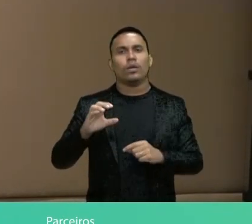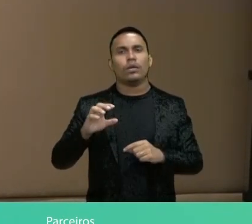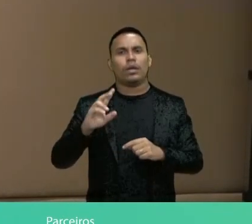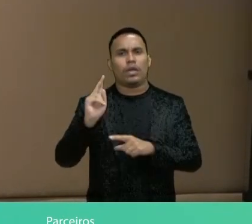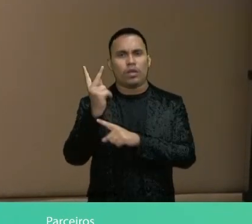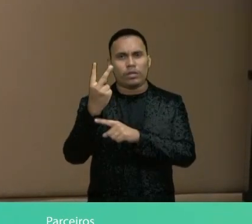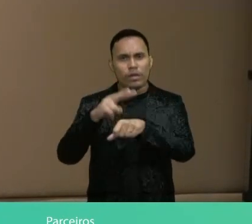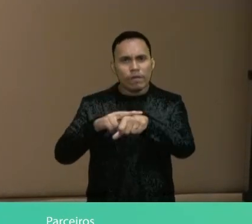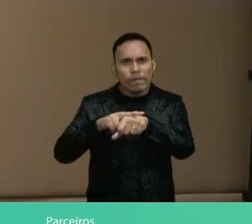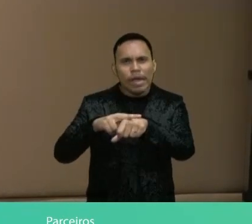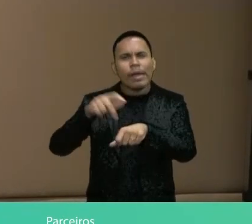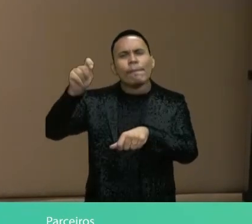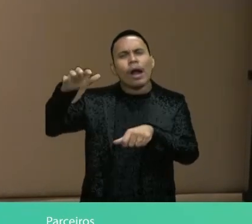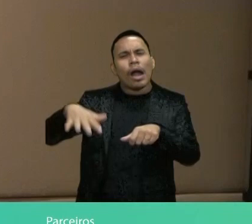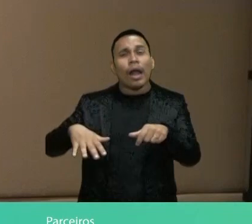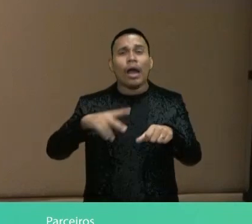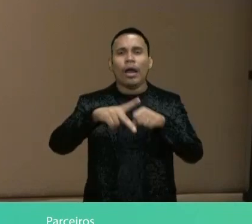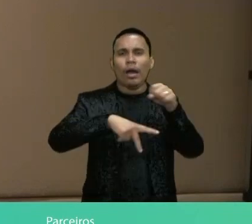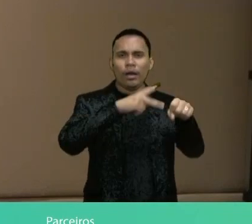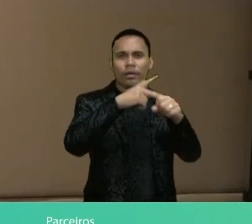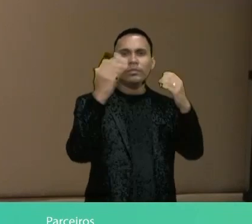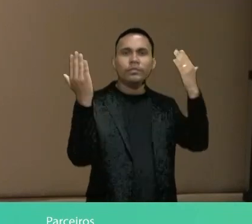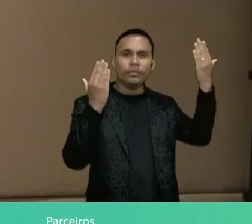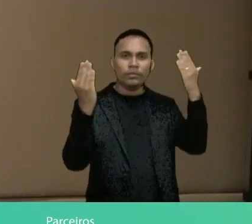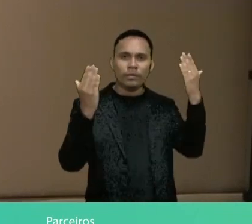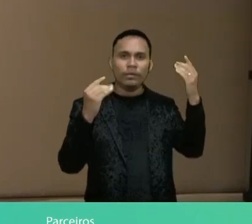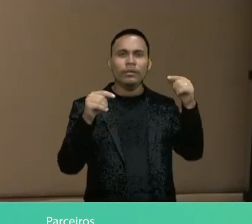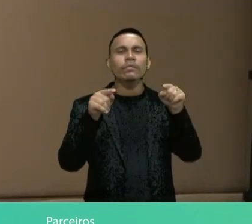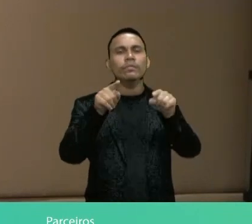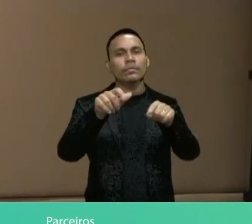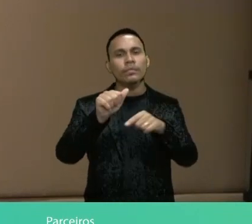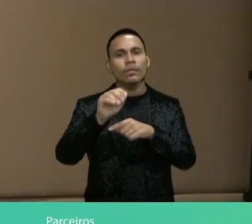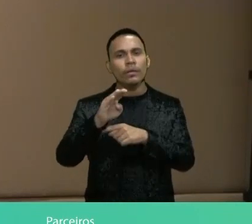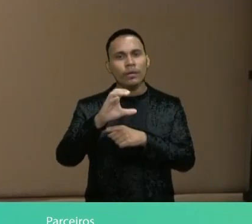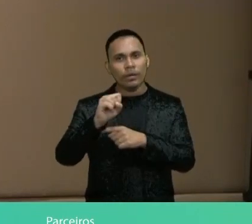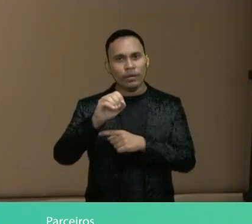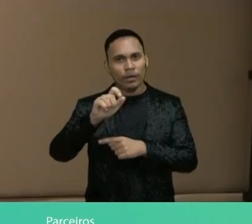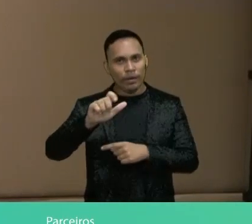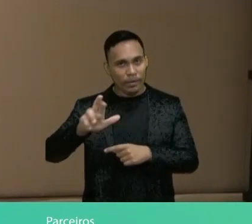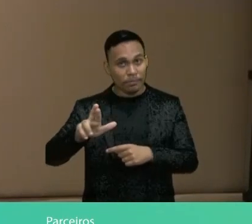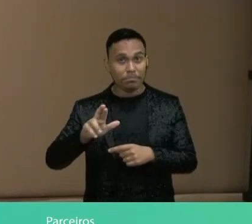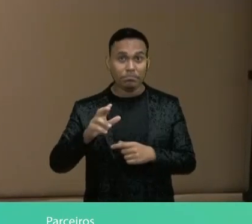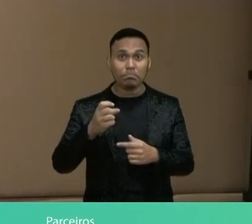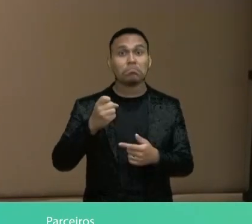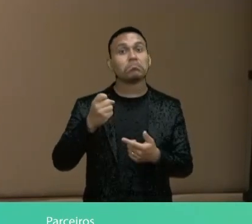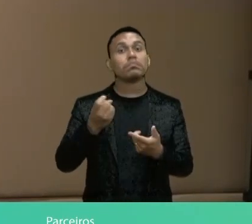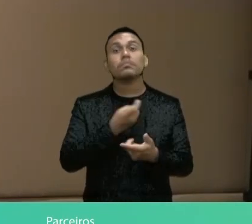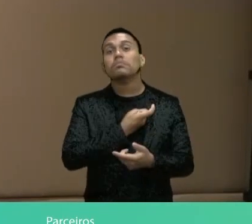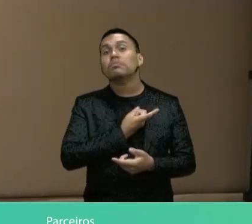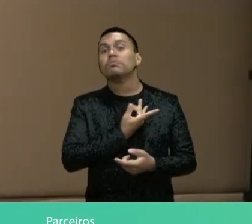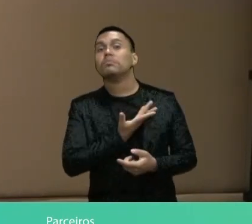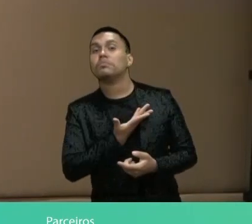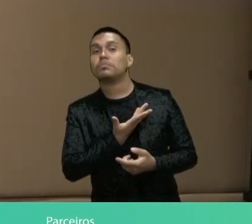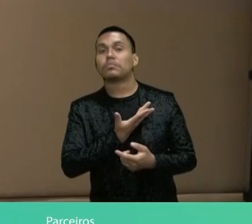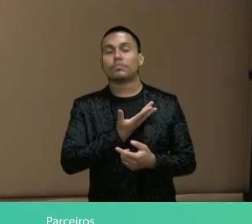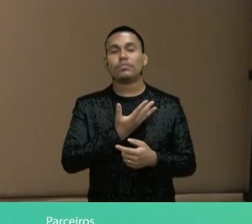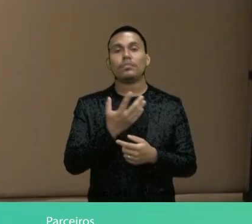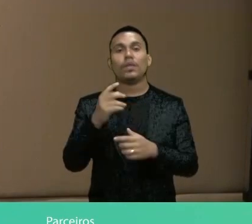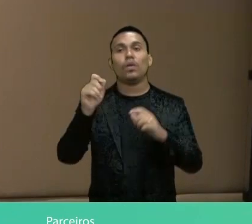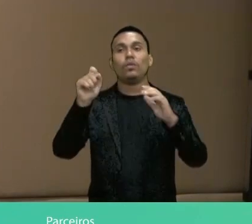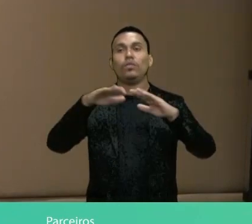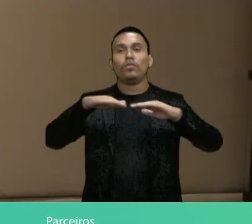os outros países, a Bessolar projeta alguma evolução numérica de usinas solares fotovoltaica no